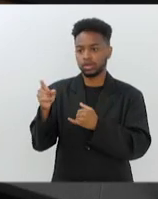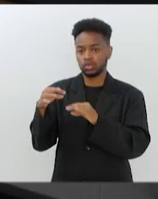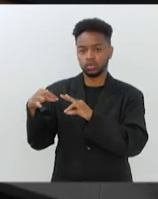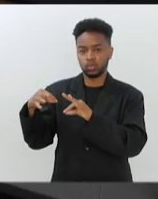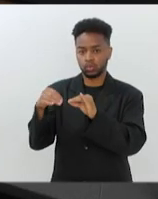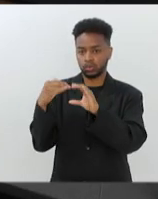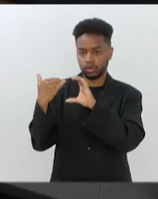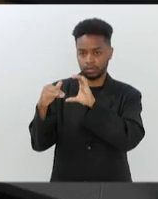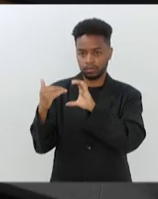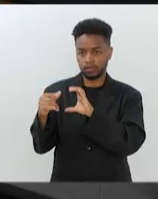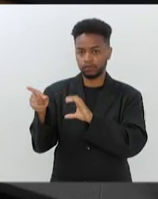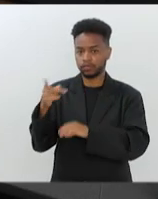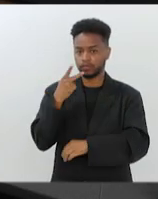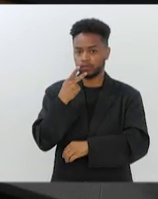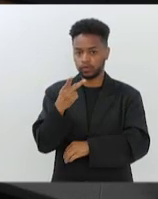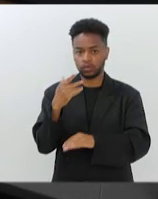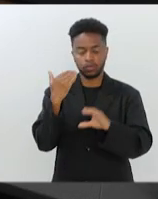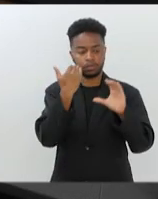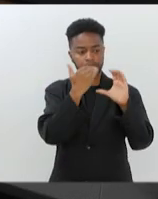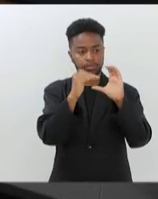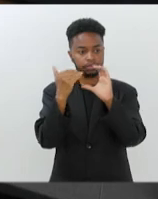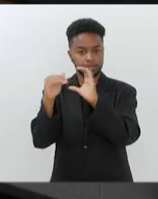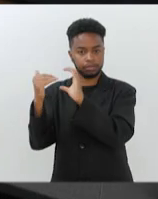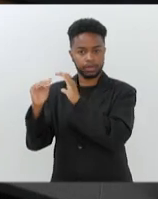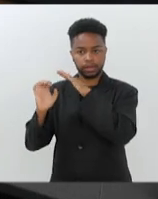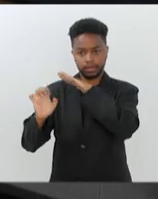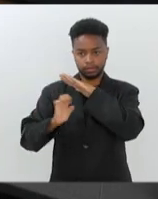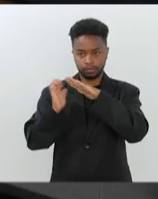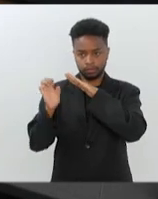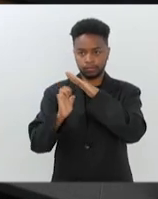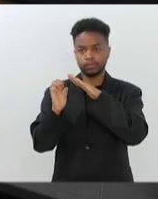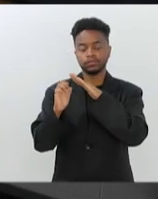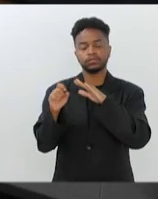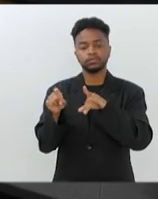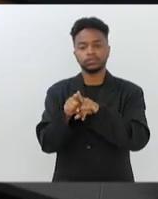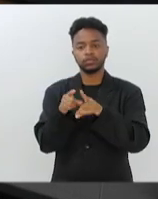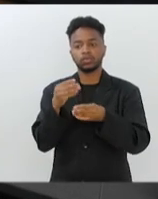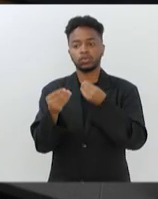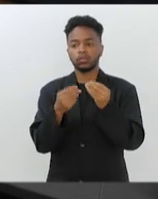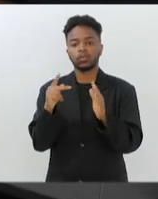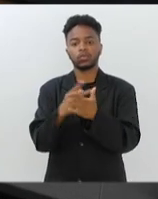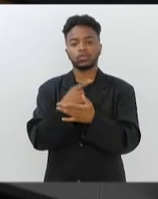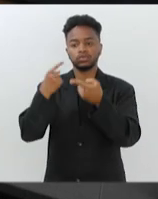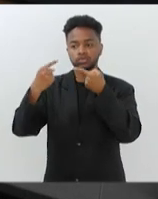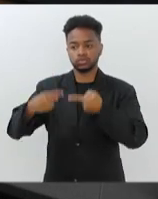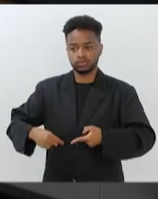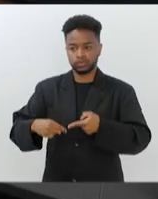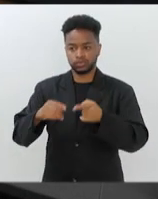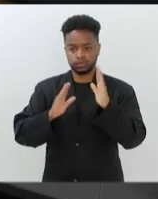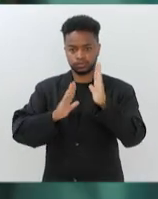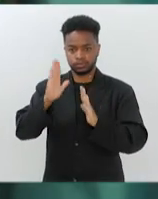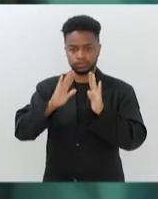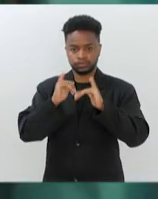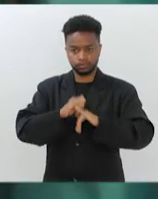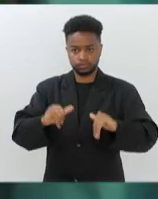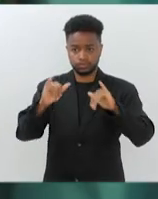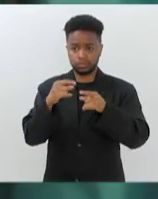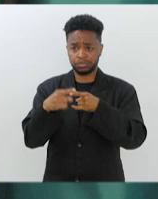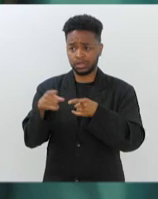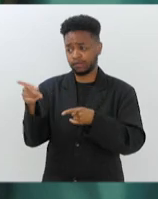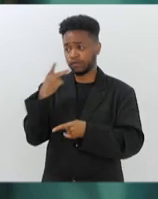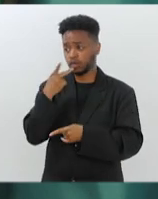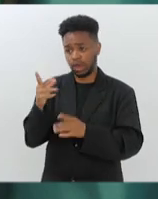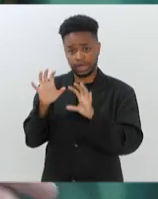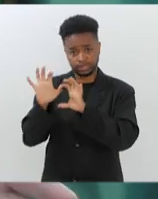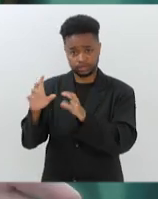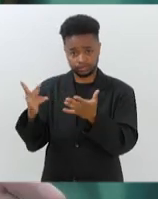senhoria diz enviar para as agências para vir para disputa das campanhas publicitários né que já que ele falou que é feito dessa forma com